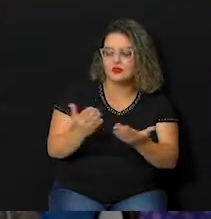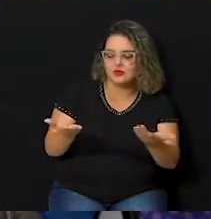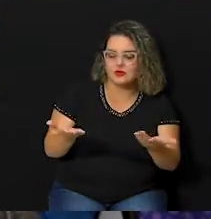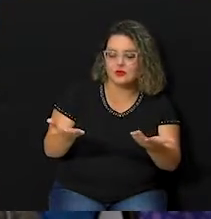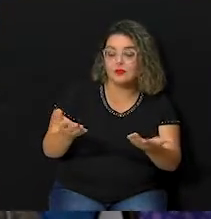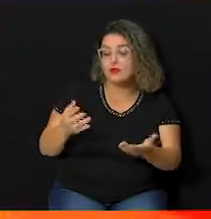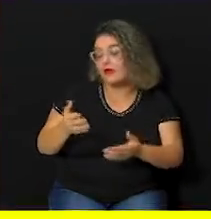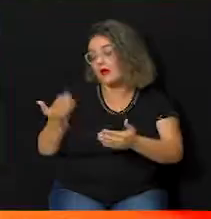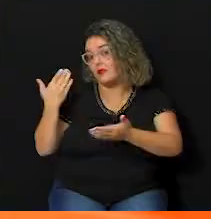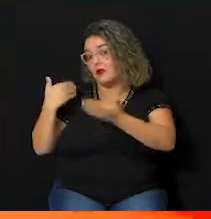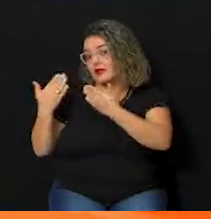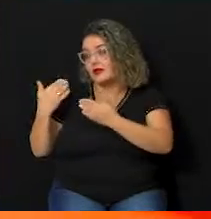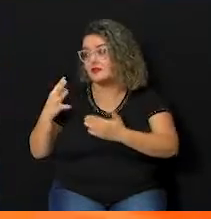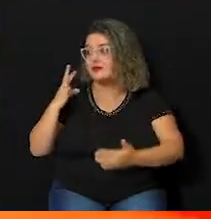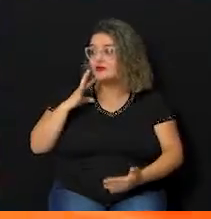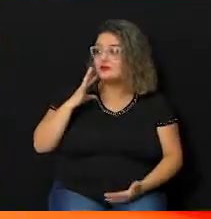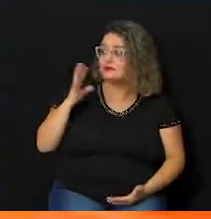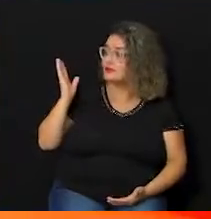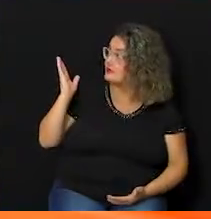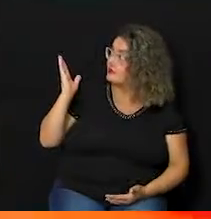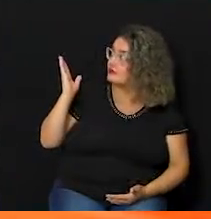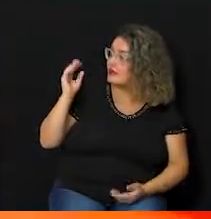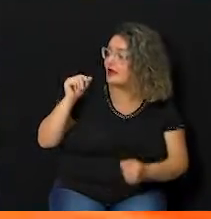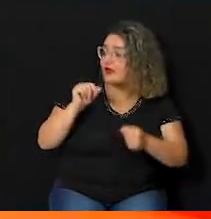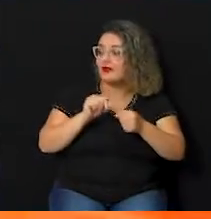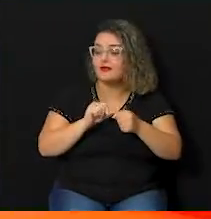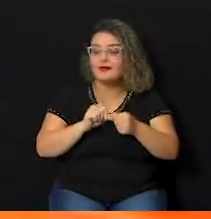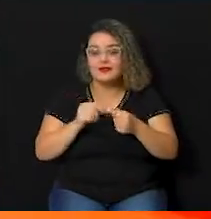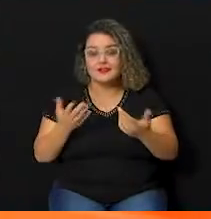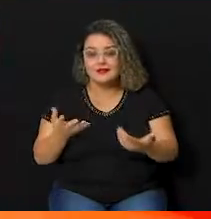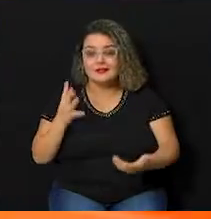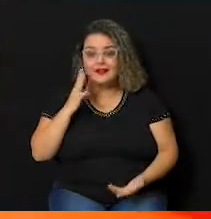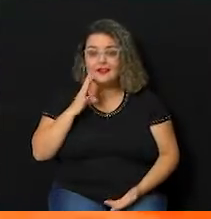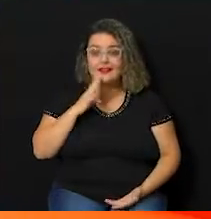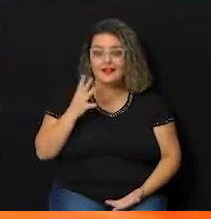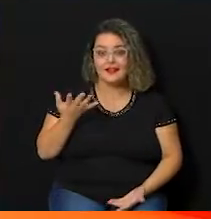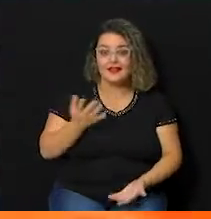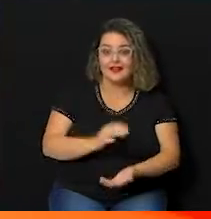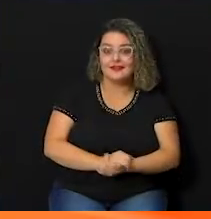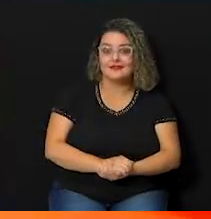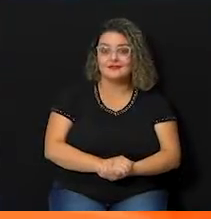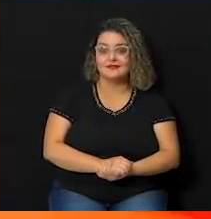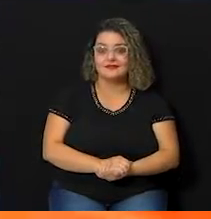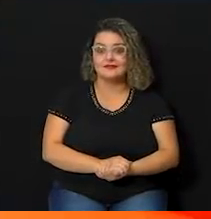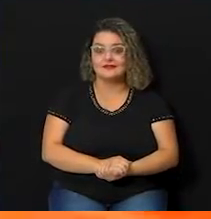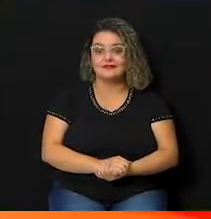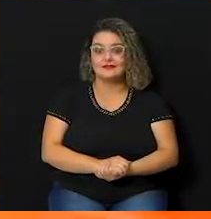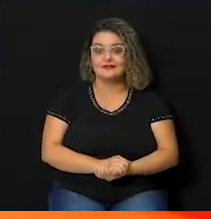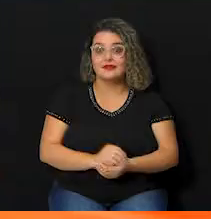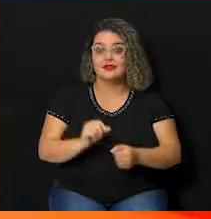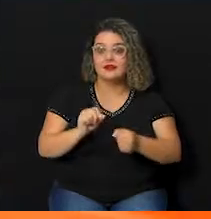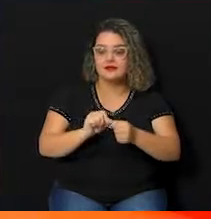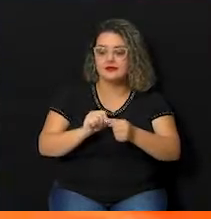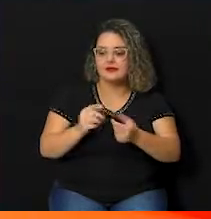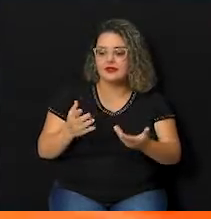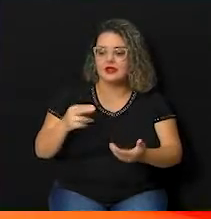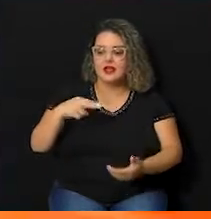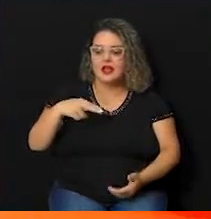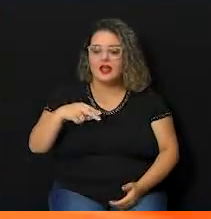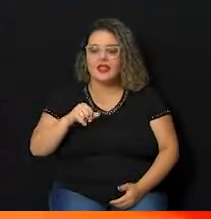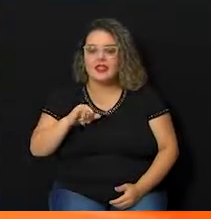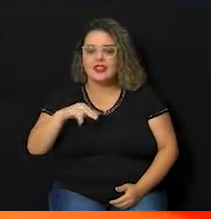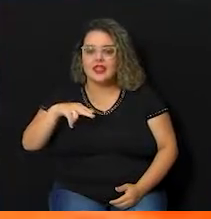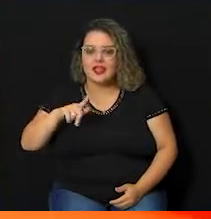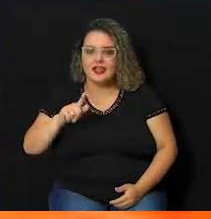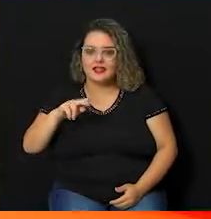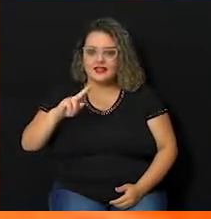achei muito legal. E o pessoal falou, por que você fazer Crepúsculo? Então, porque é legal mesmo. E aí acabou que eu tive a ideia de fazer a tirinha Twilight Knight, que é o Cavaleiro